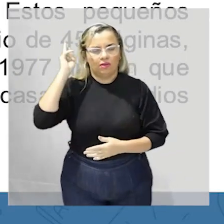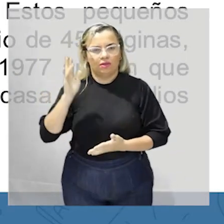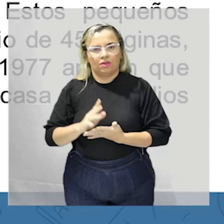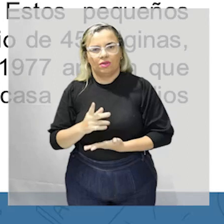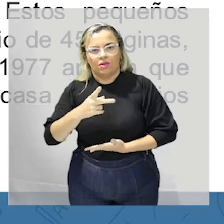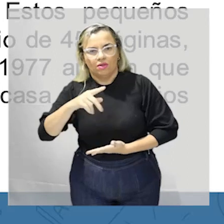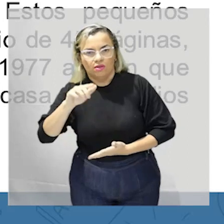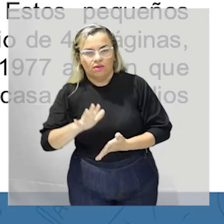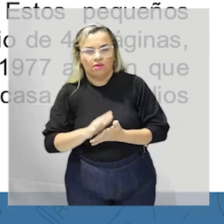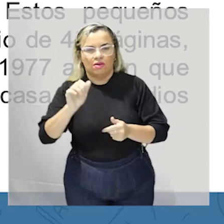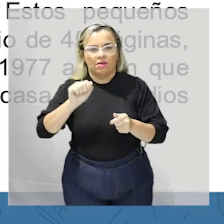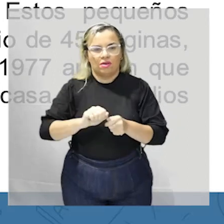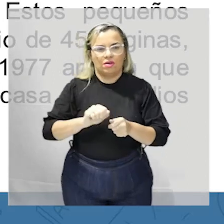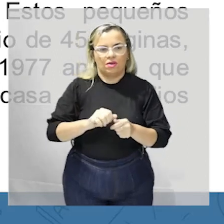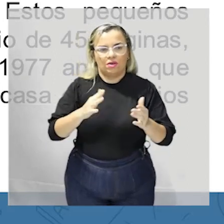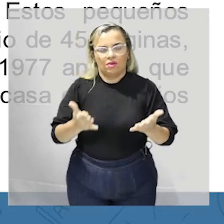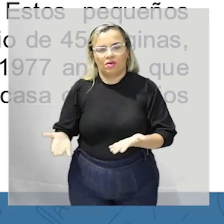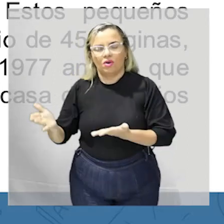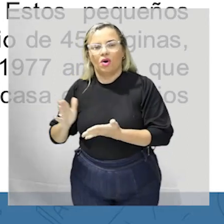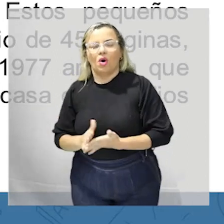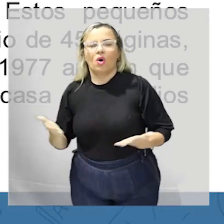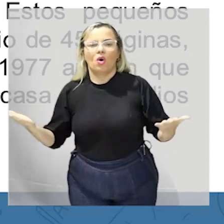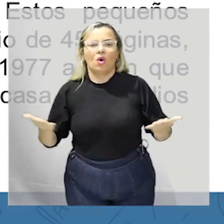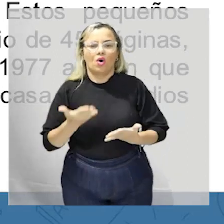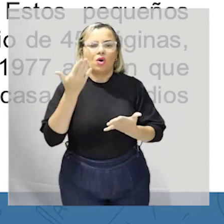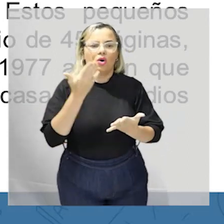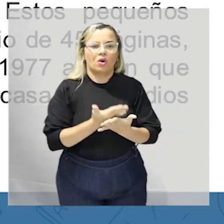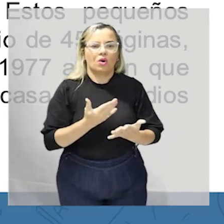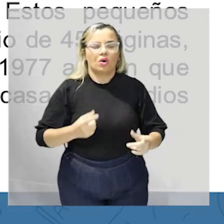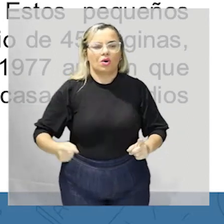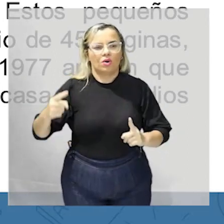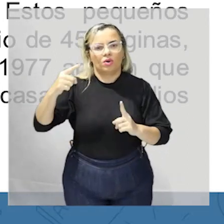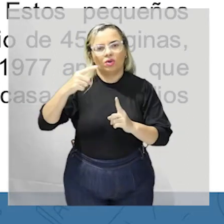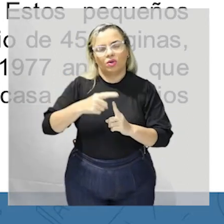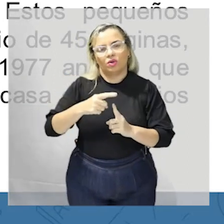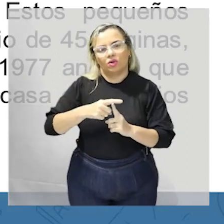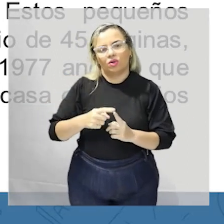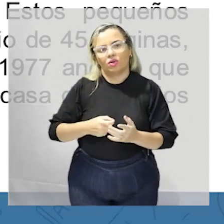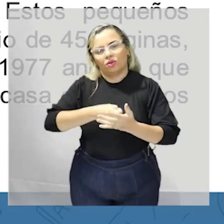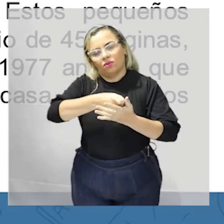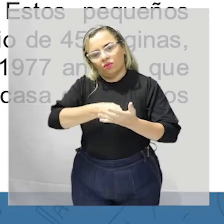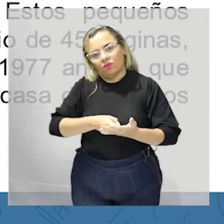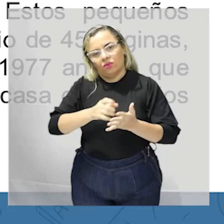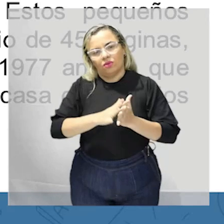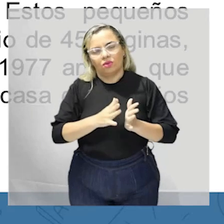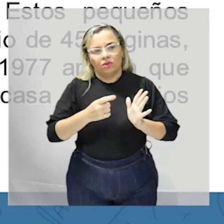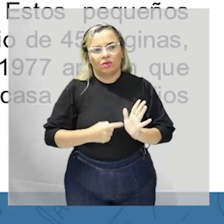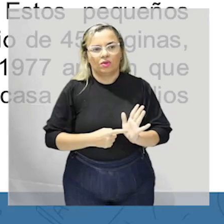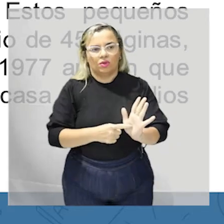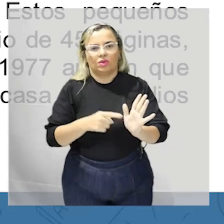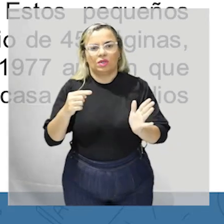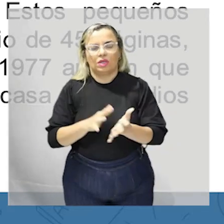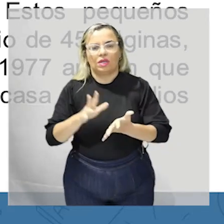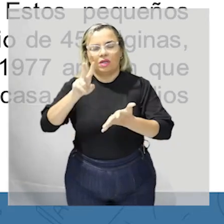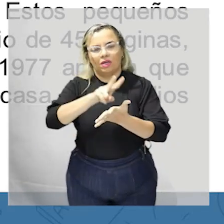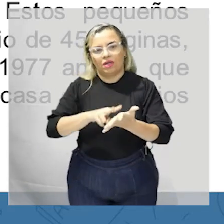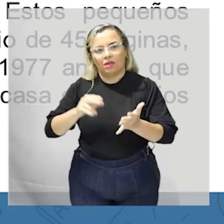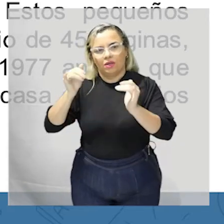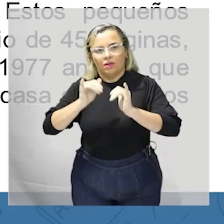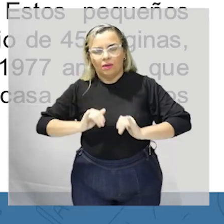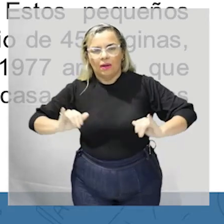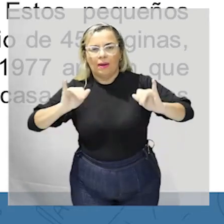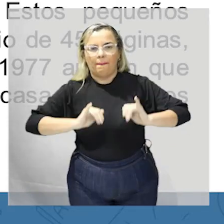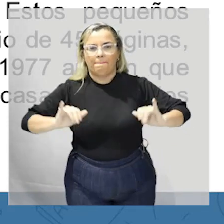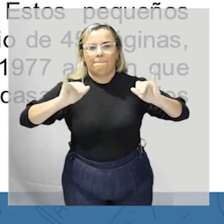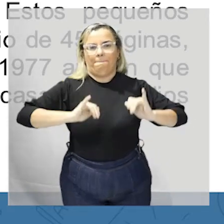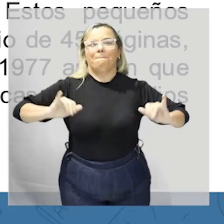fazer, então nós vamos trabalhar os tipos de textos, tá, que caem. E hoje eu trouxe para vocês leitura de notícias, tá?